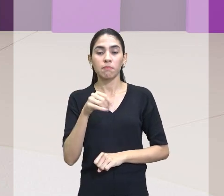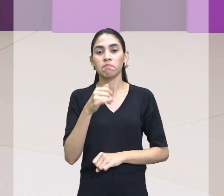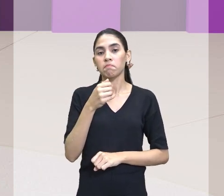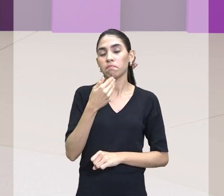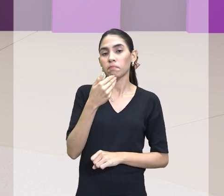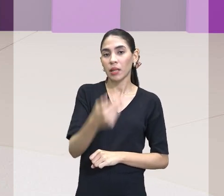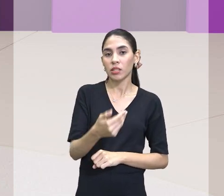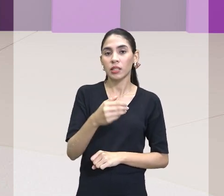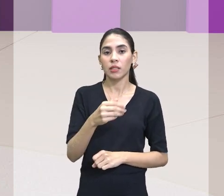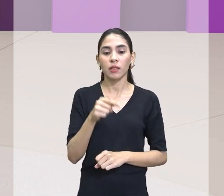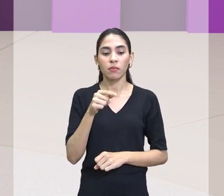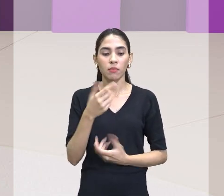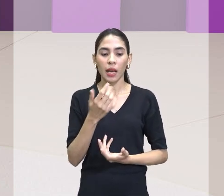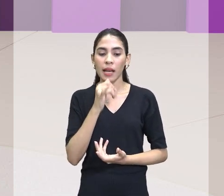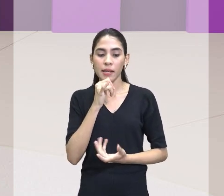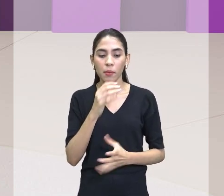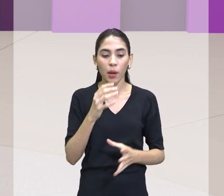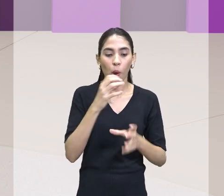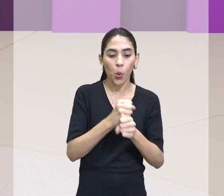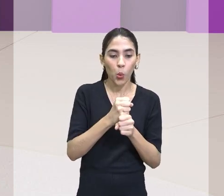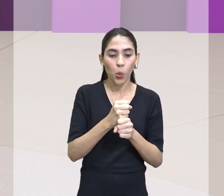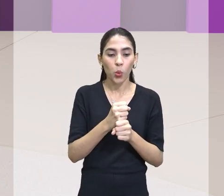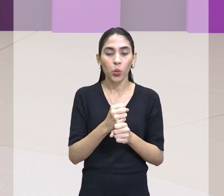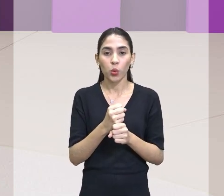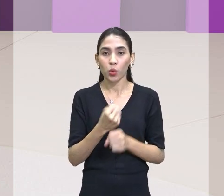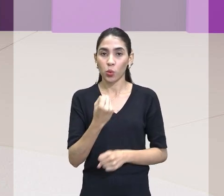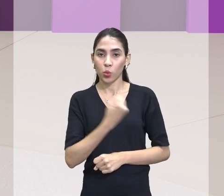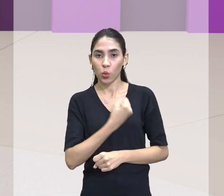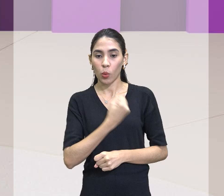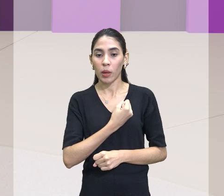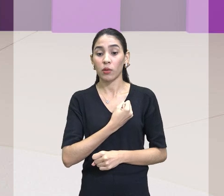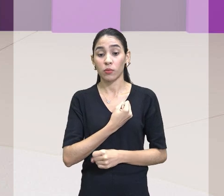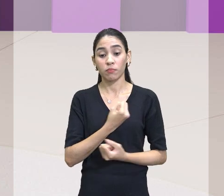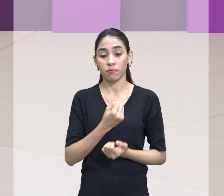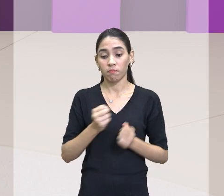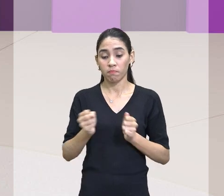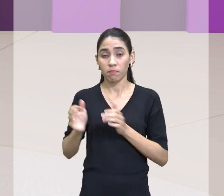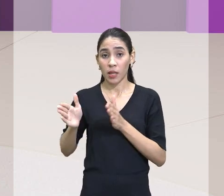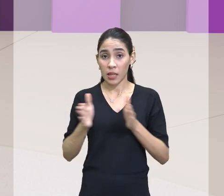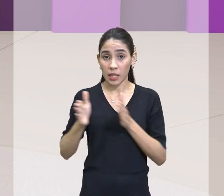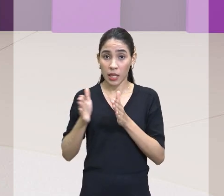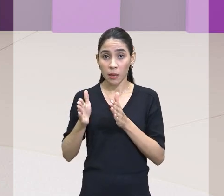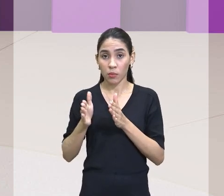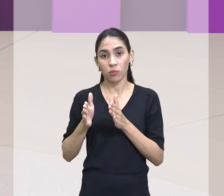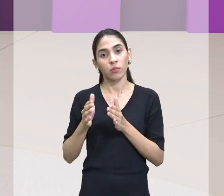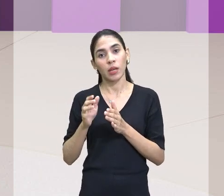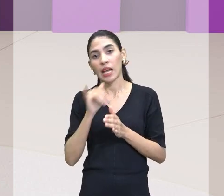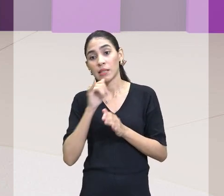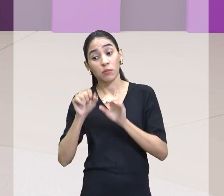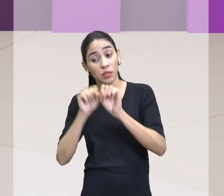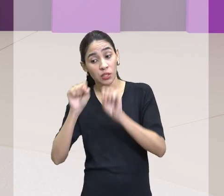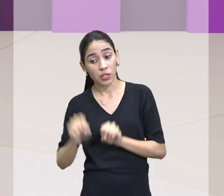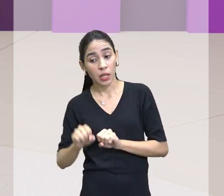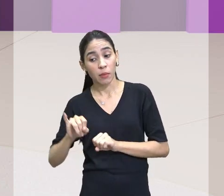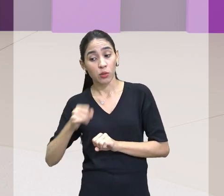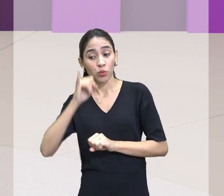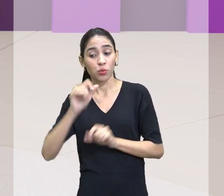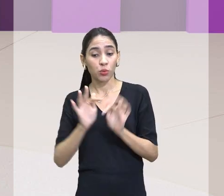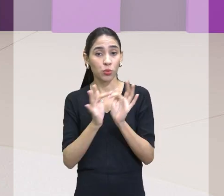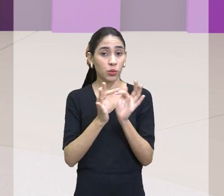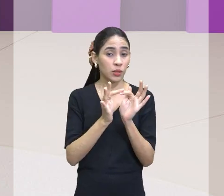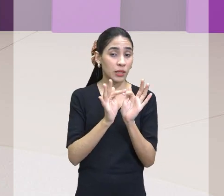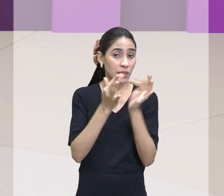calcular, calcule esse valor depois de tanto tempo, ele vai falar no sistema de juros simples ou no sistema de